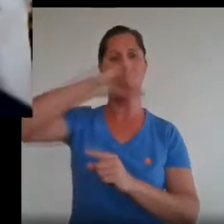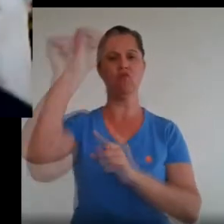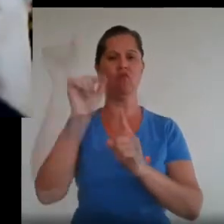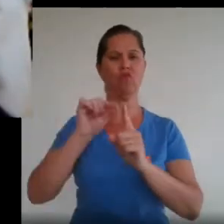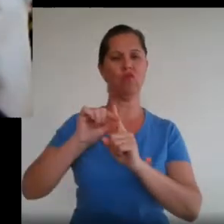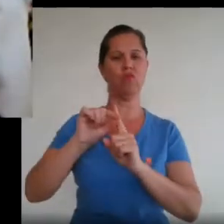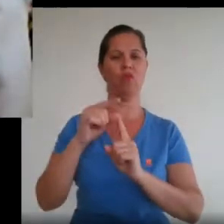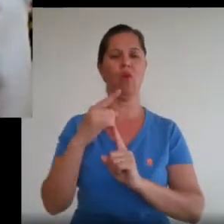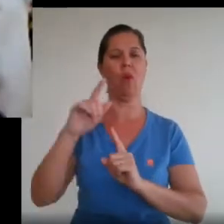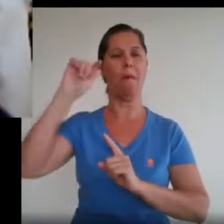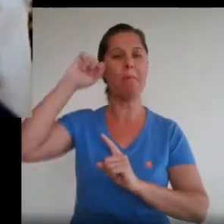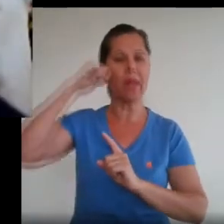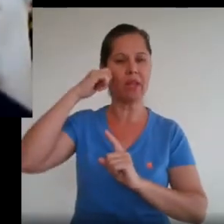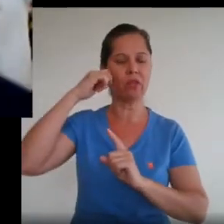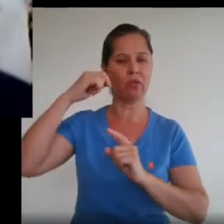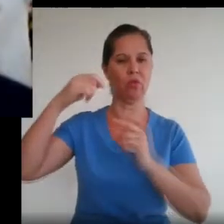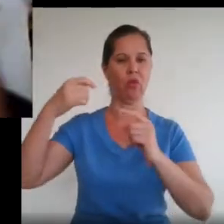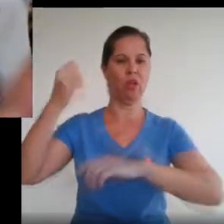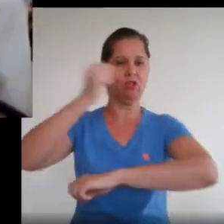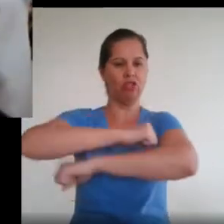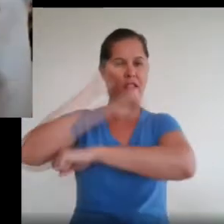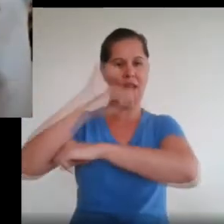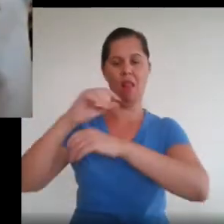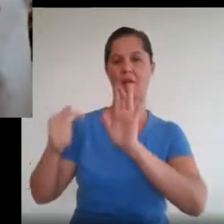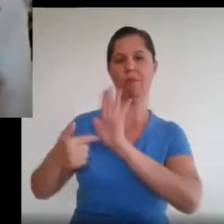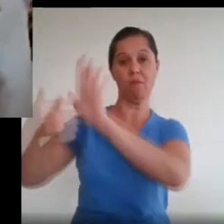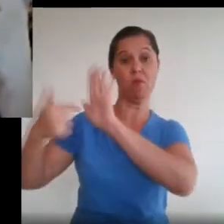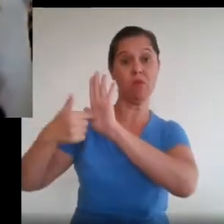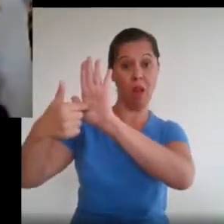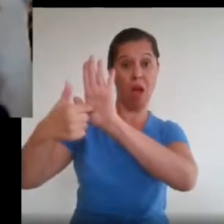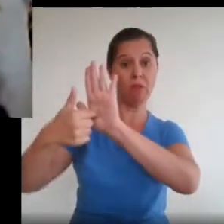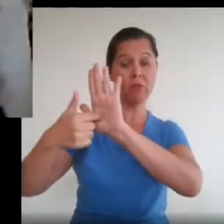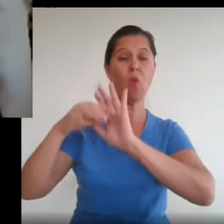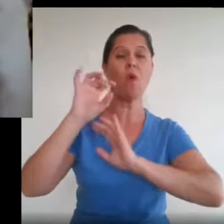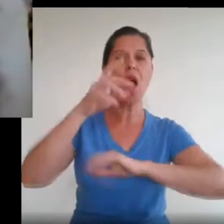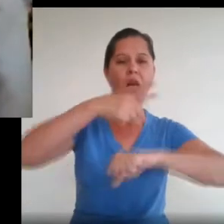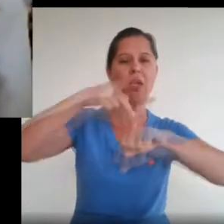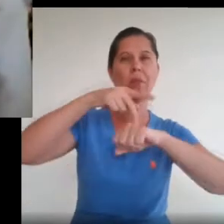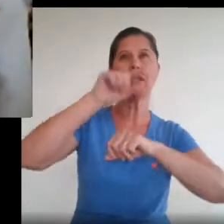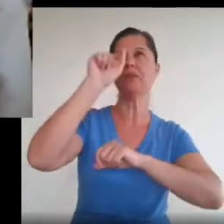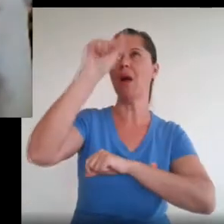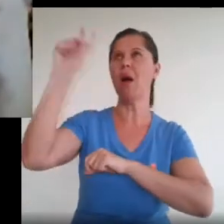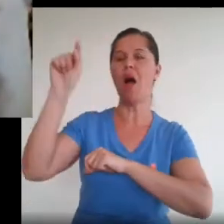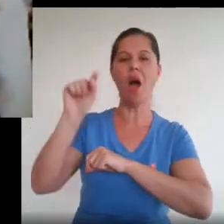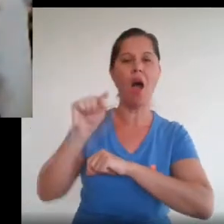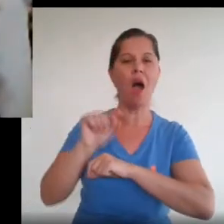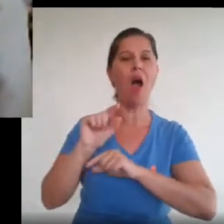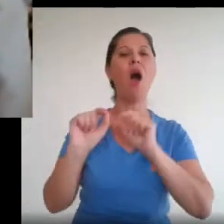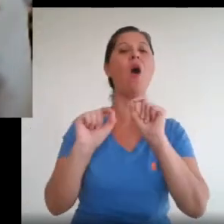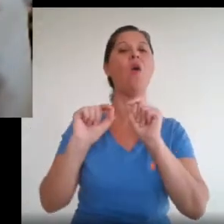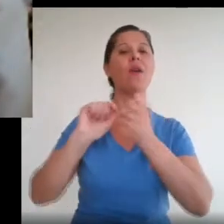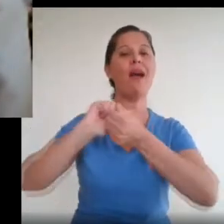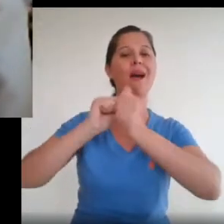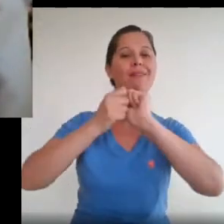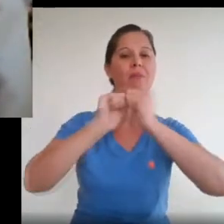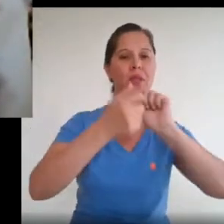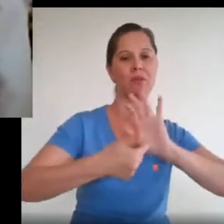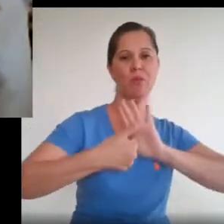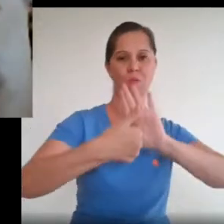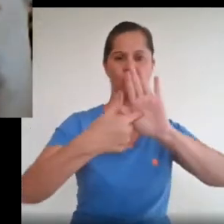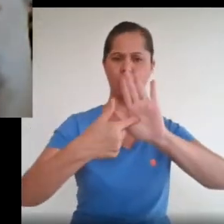janela, e cada país e cada lugar foram se adaptando.